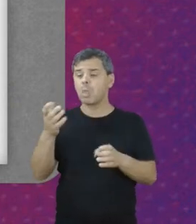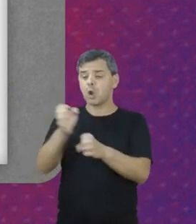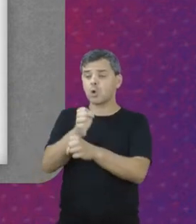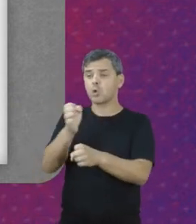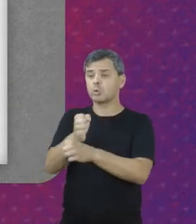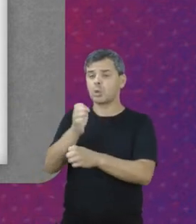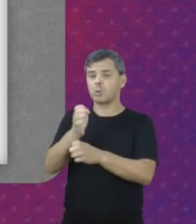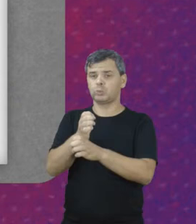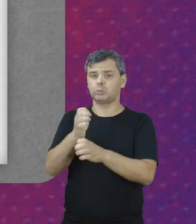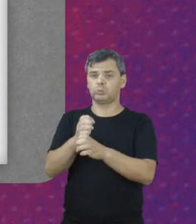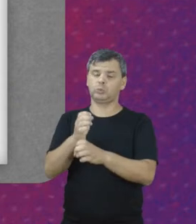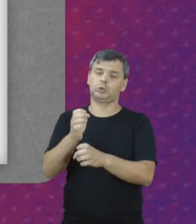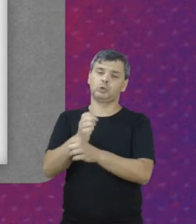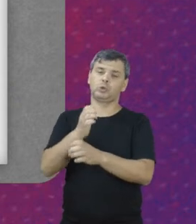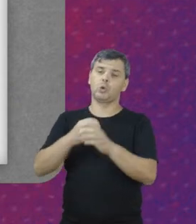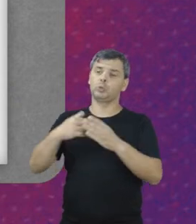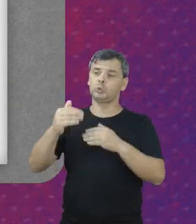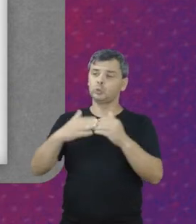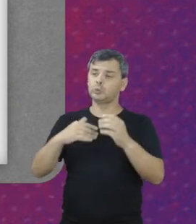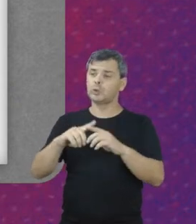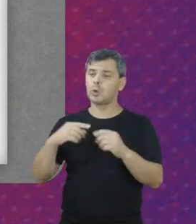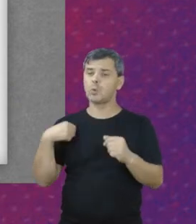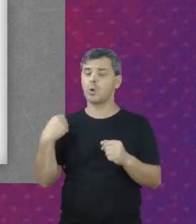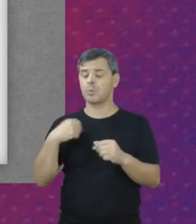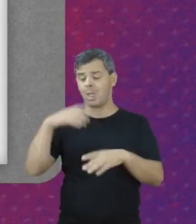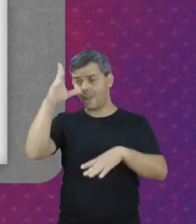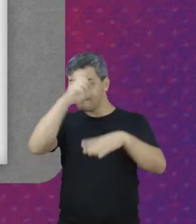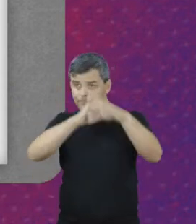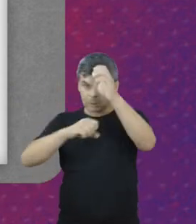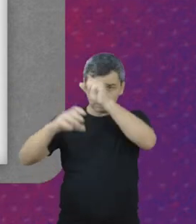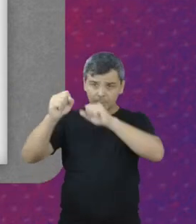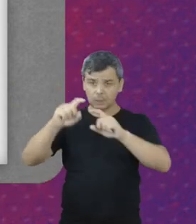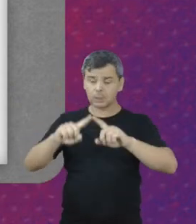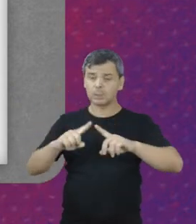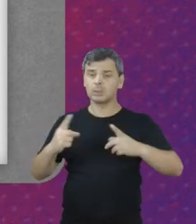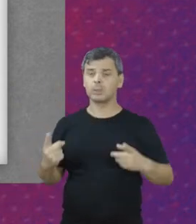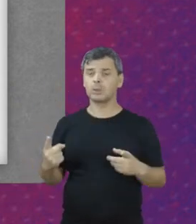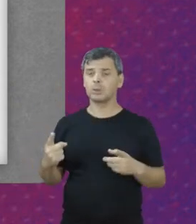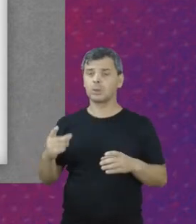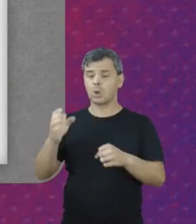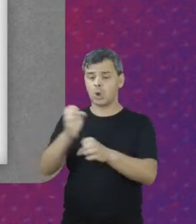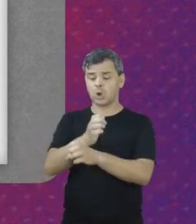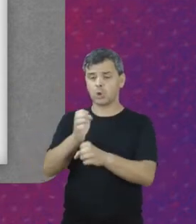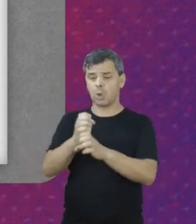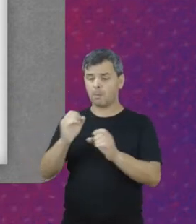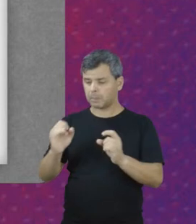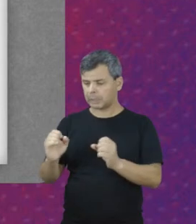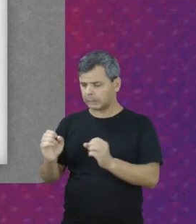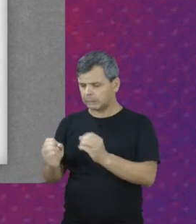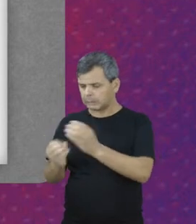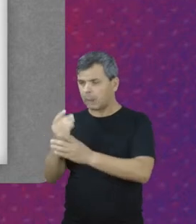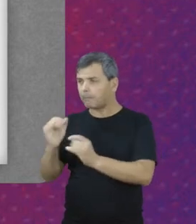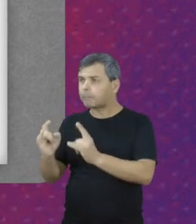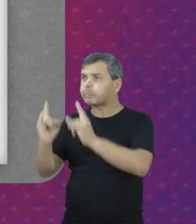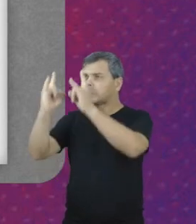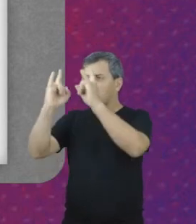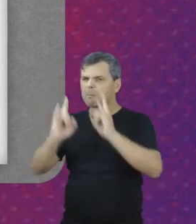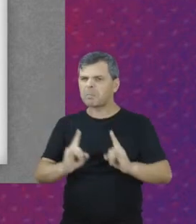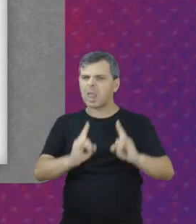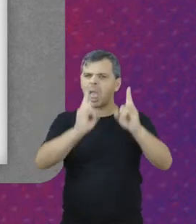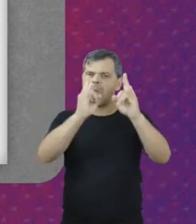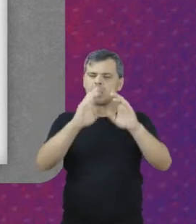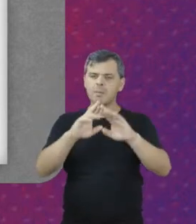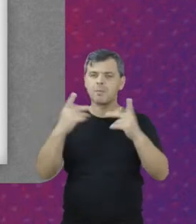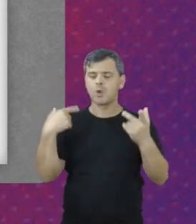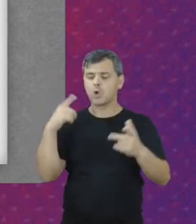civil. Mesmo as mulheres aprendendo, né, a construção civil, essas também têm bastante